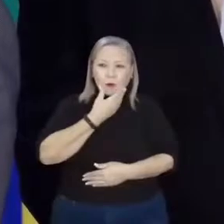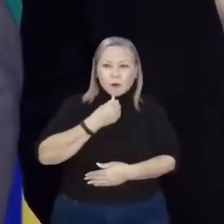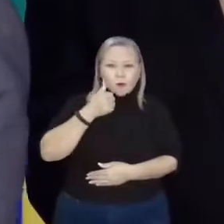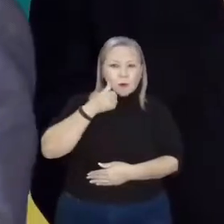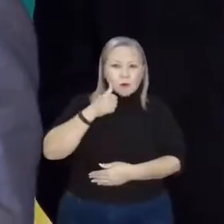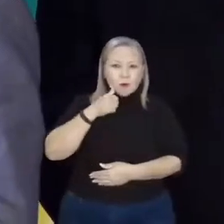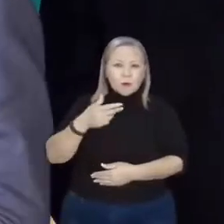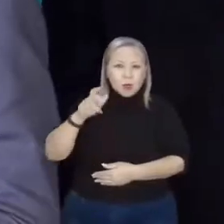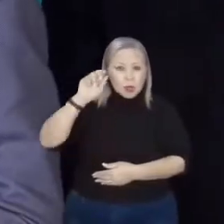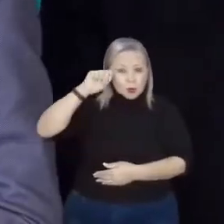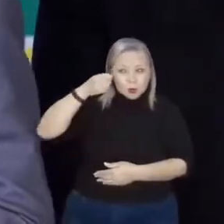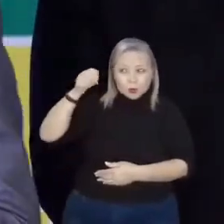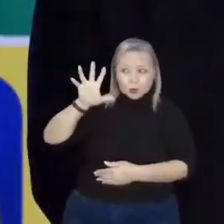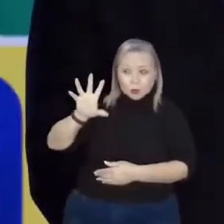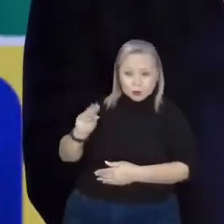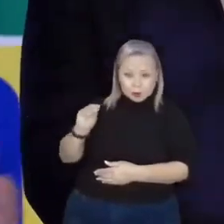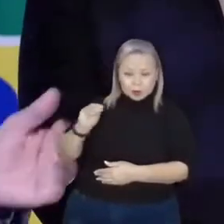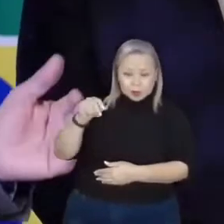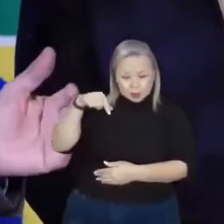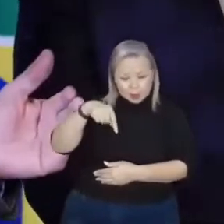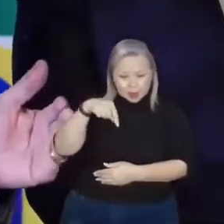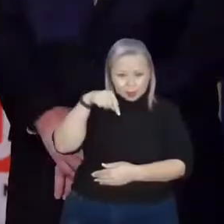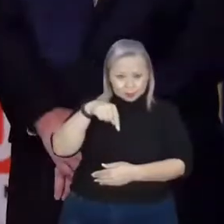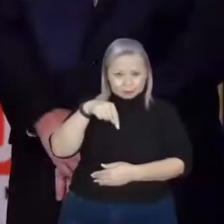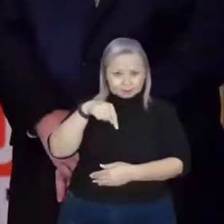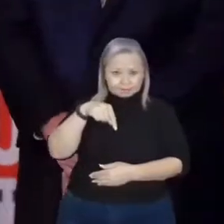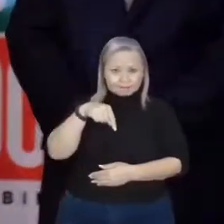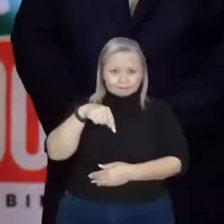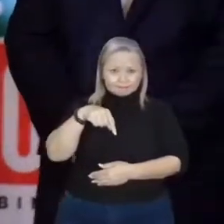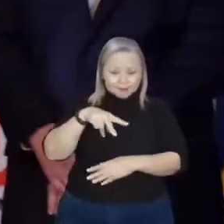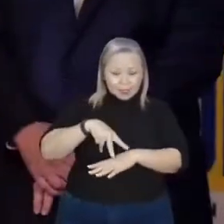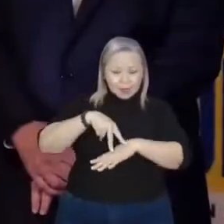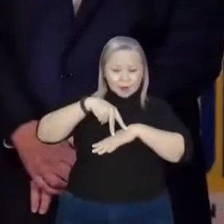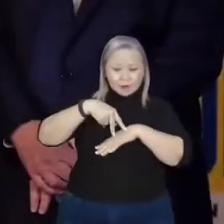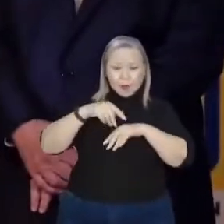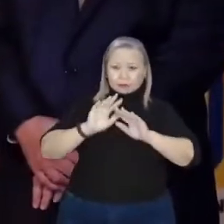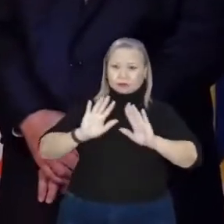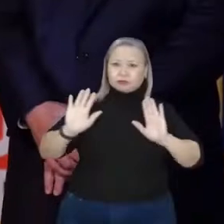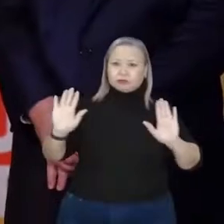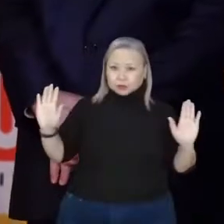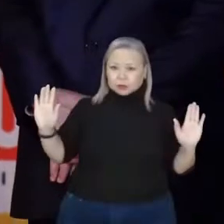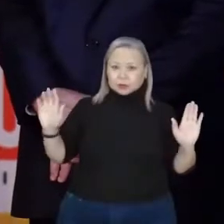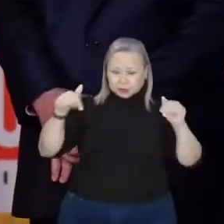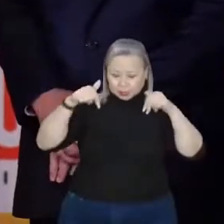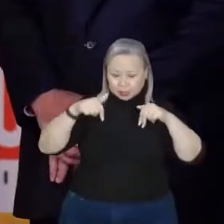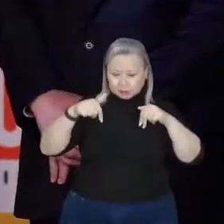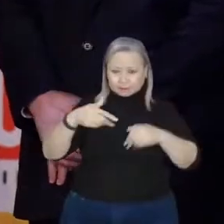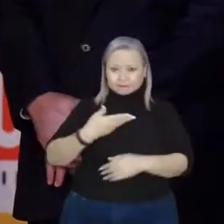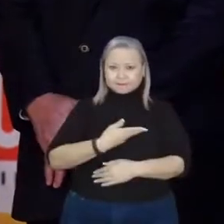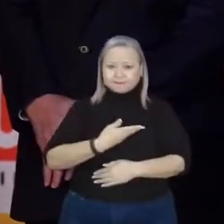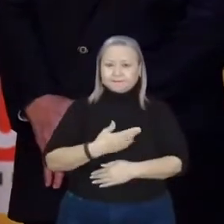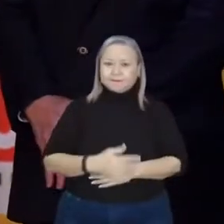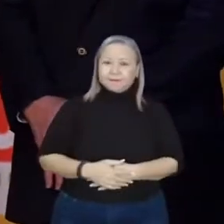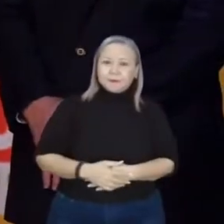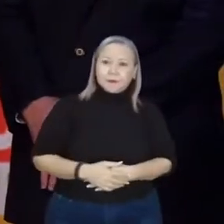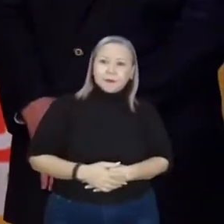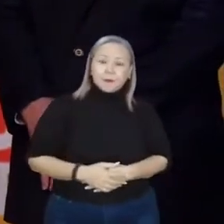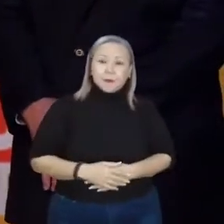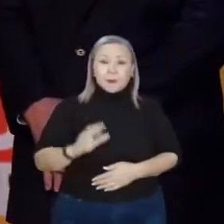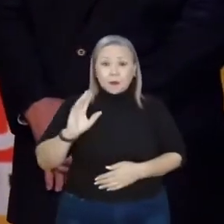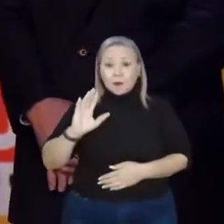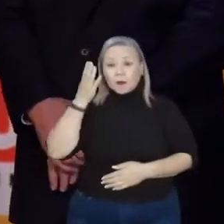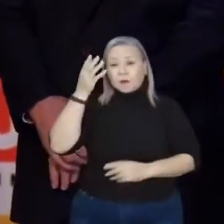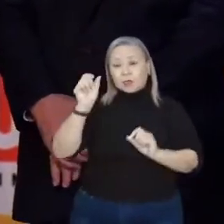afrodescendentes aqui nessa em pé, como estão hoje os companheiros. Eu tomei a decisão porque